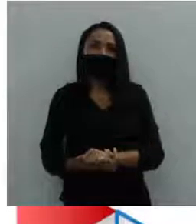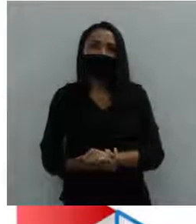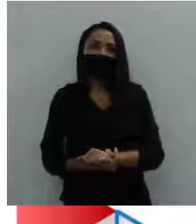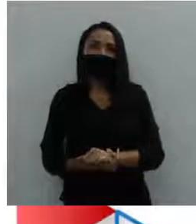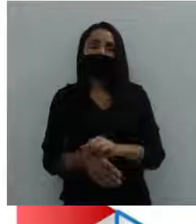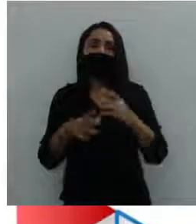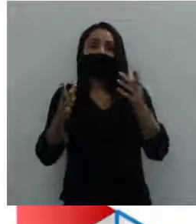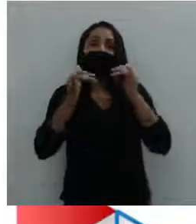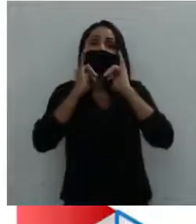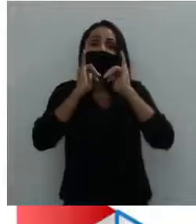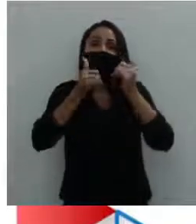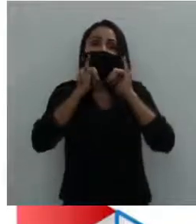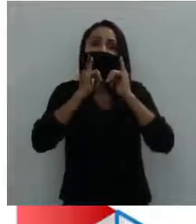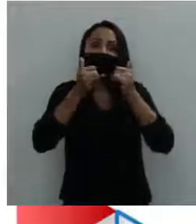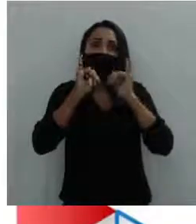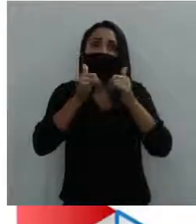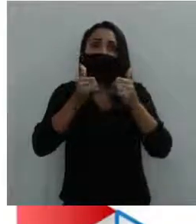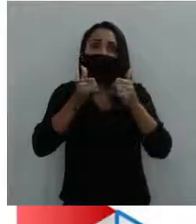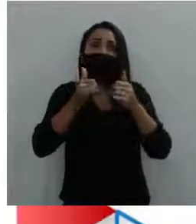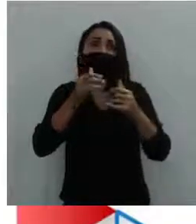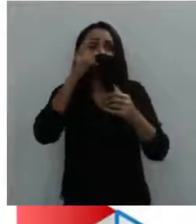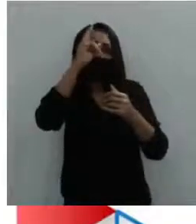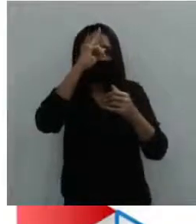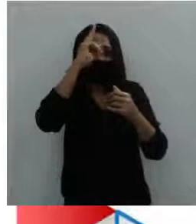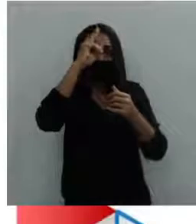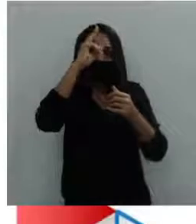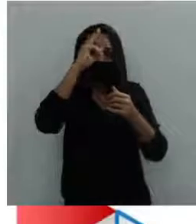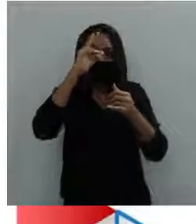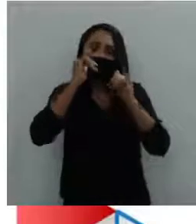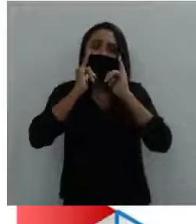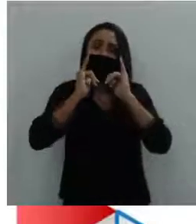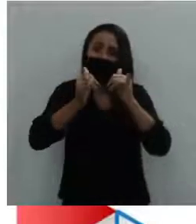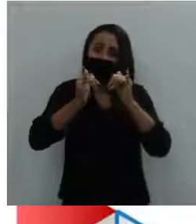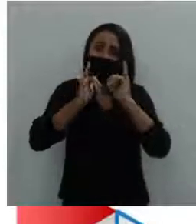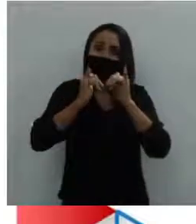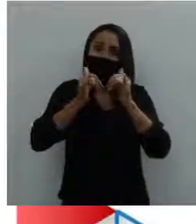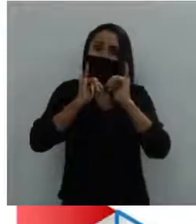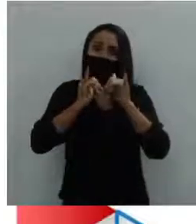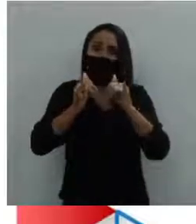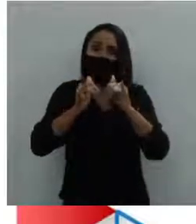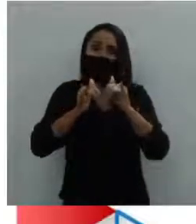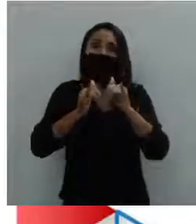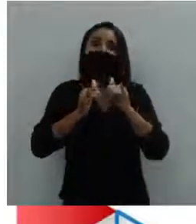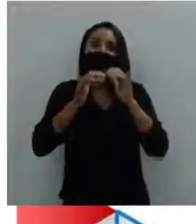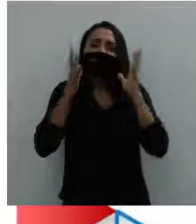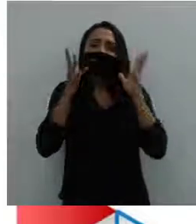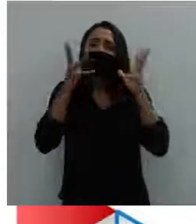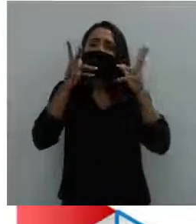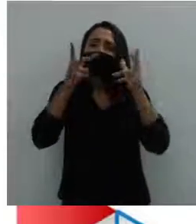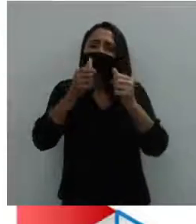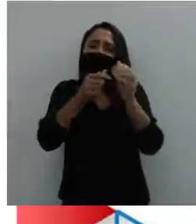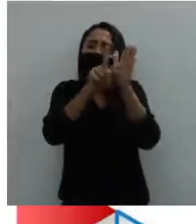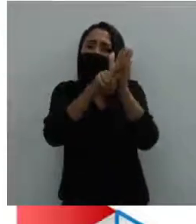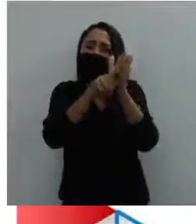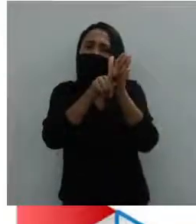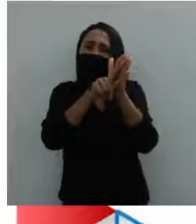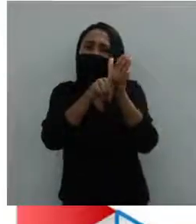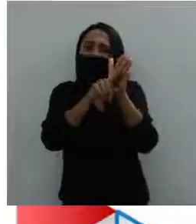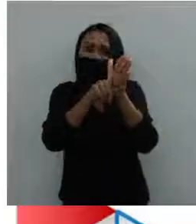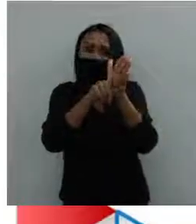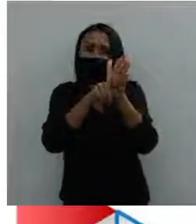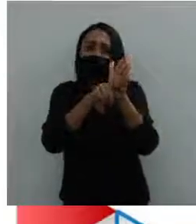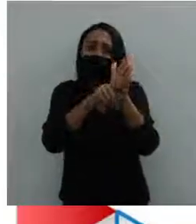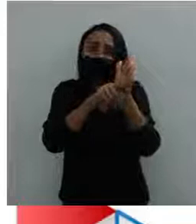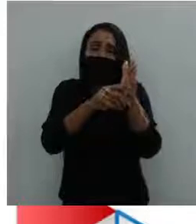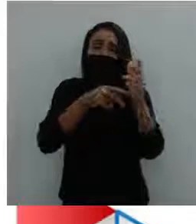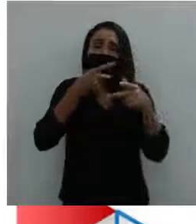o narrar, que é contar a história que vocês conhecem. O narrar inclui todos os gêneros, orais e